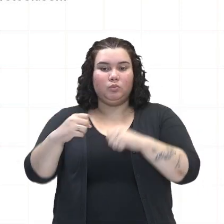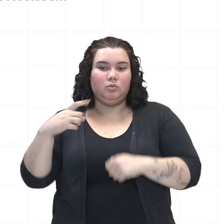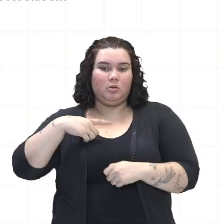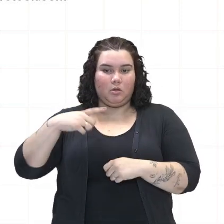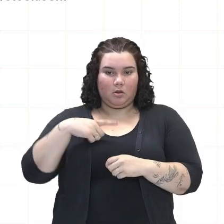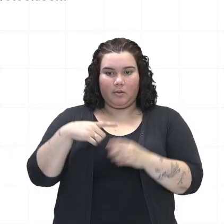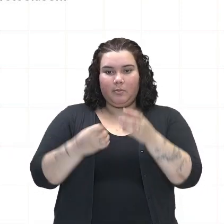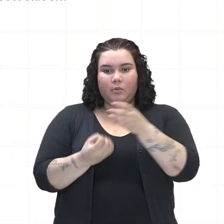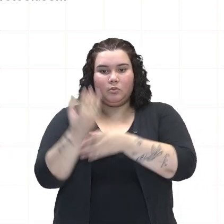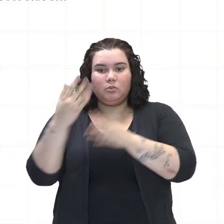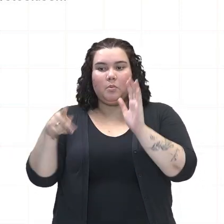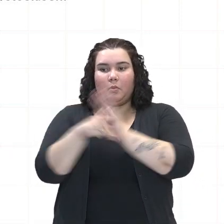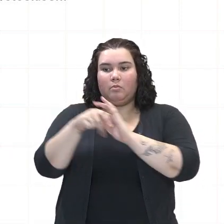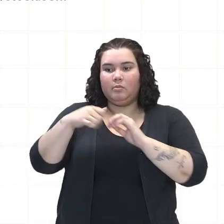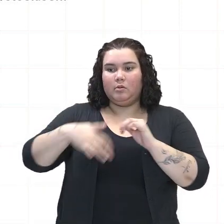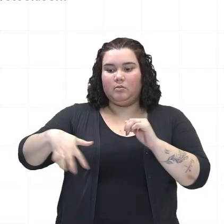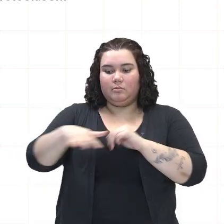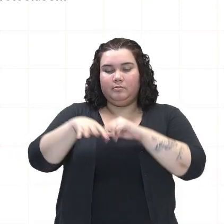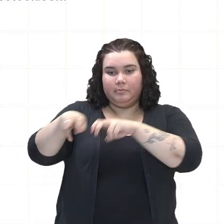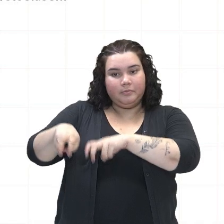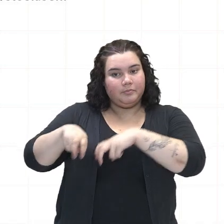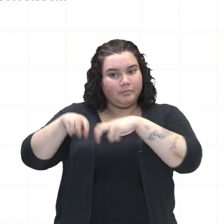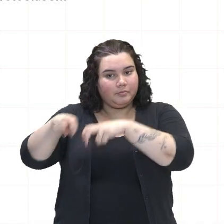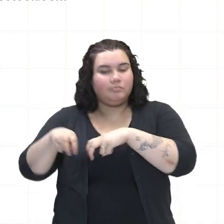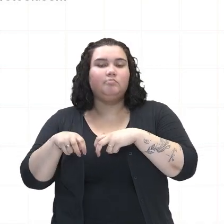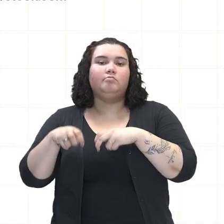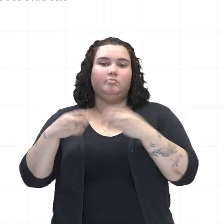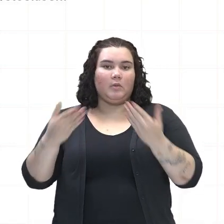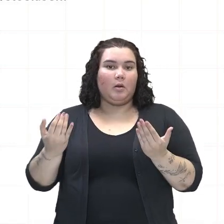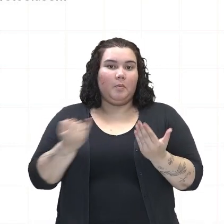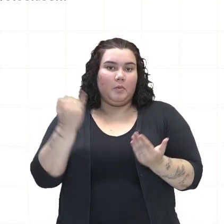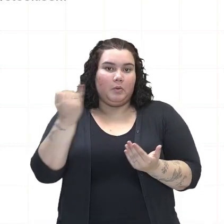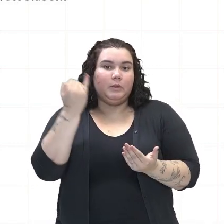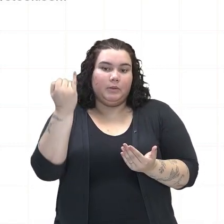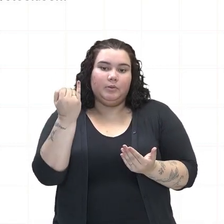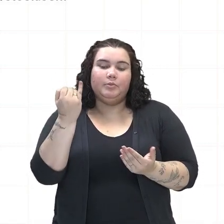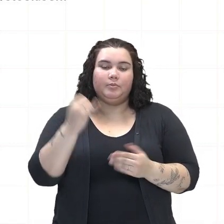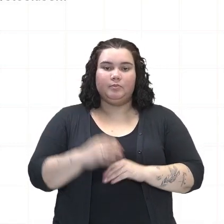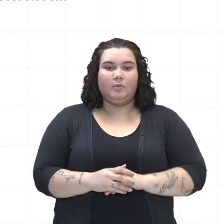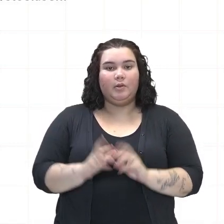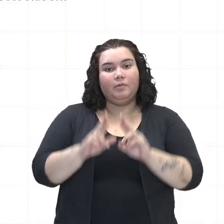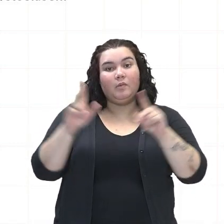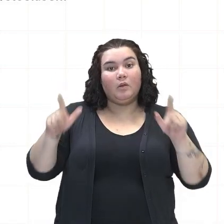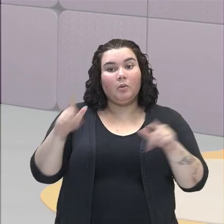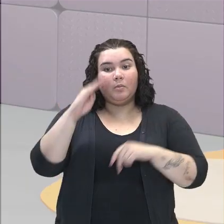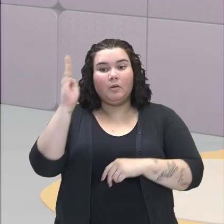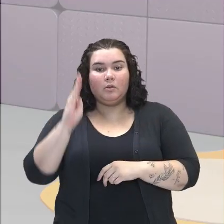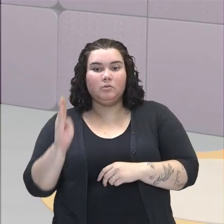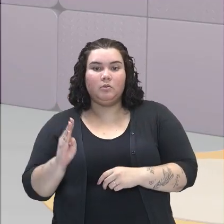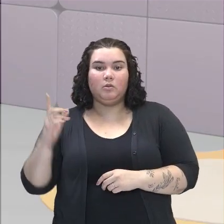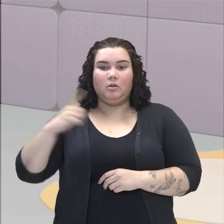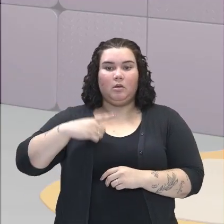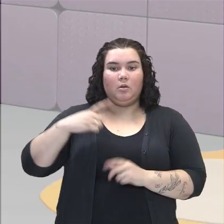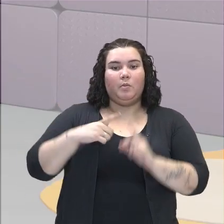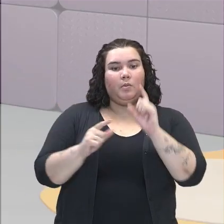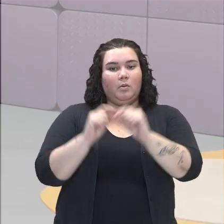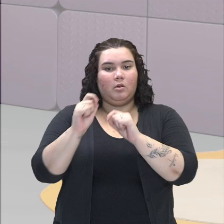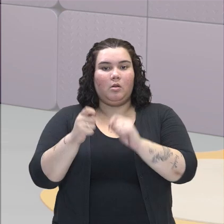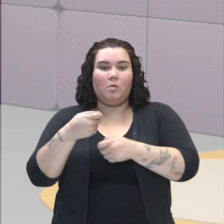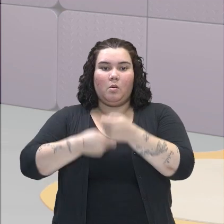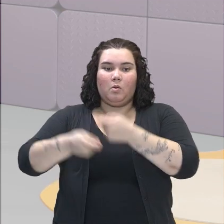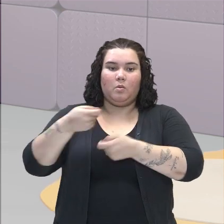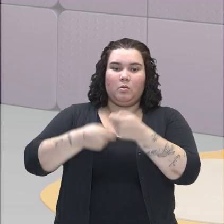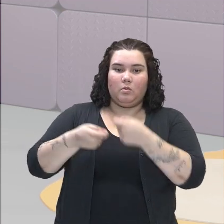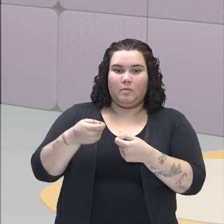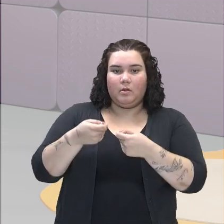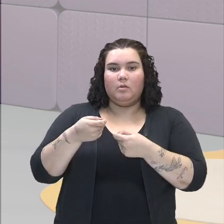principalmente agropecuária, né, e de mineração também, que é importante para eles, né? Diferente do Brasil, por exemplo, que tem ali uma economia que a gente